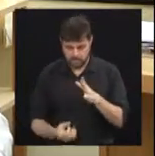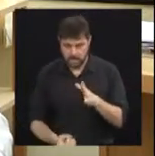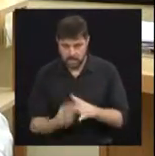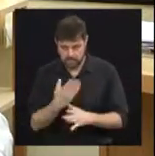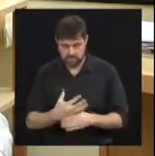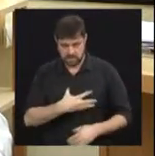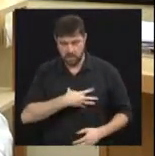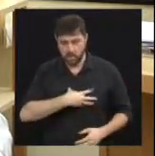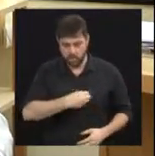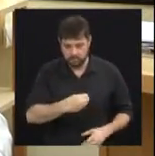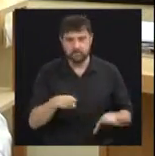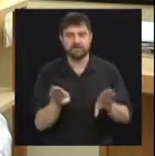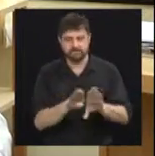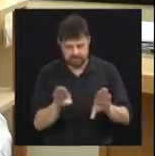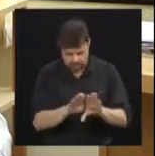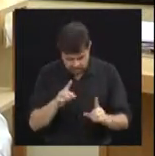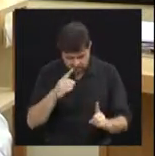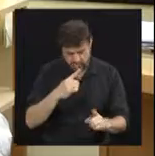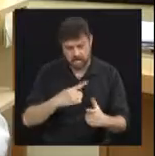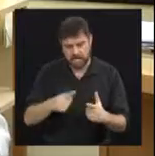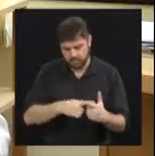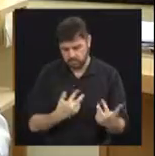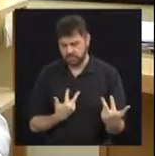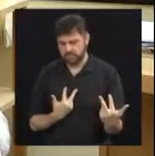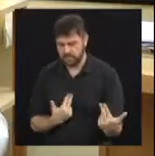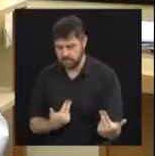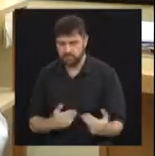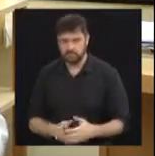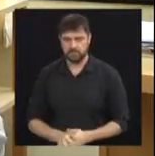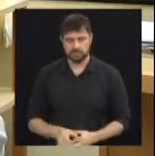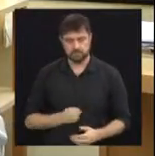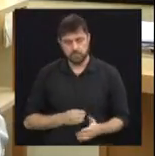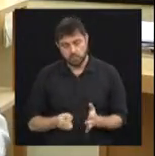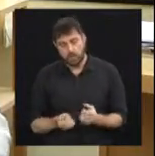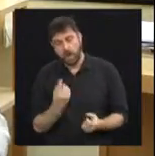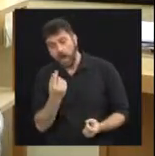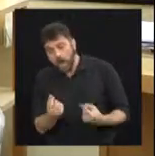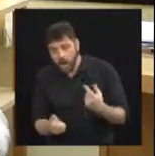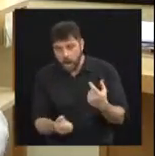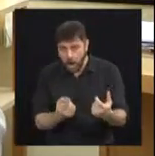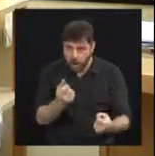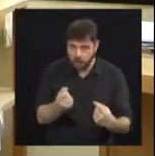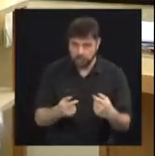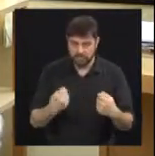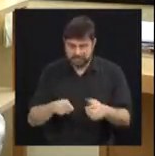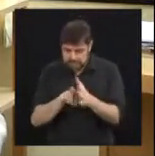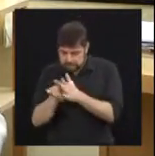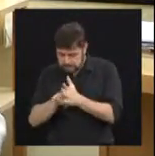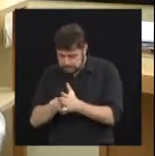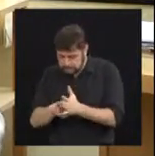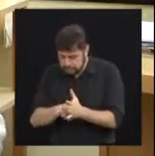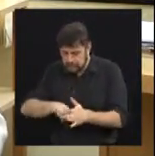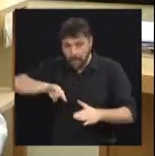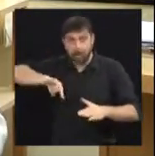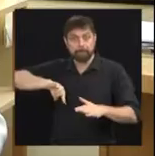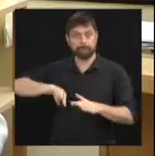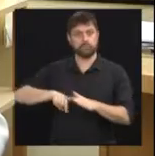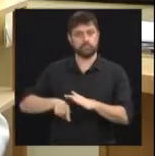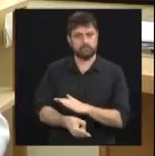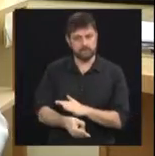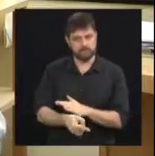passado à prole, pode ser passado aos filhos e, portanto, em algumas situações é necessária uma investigação mais